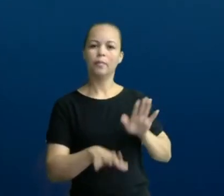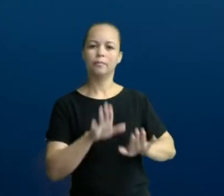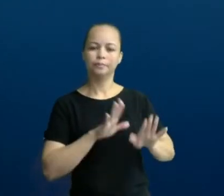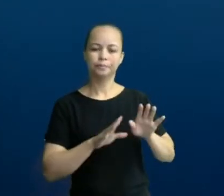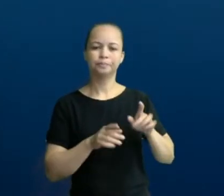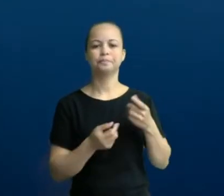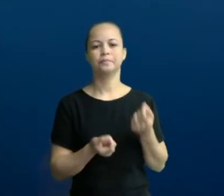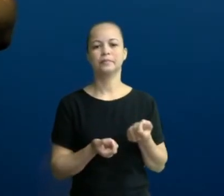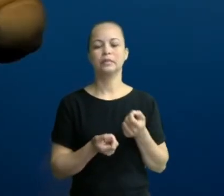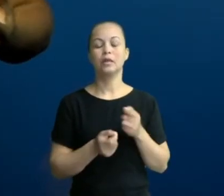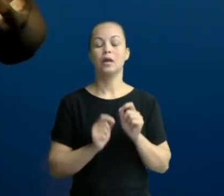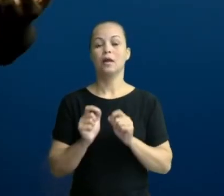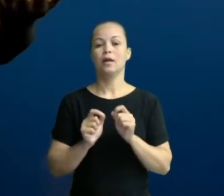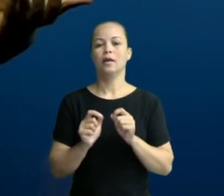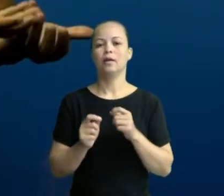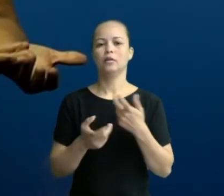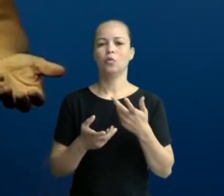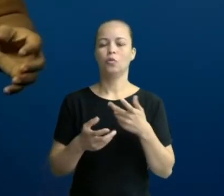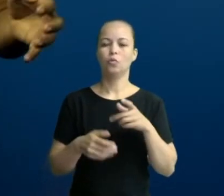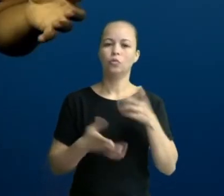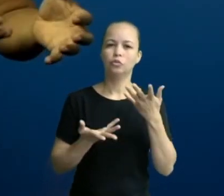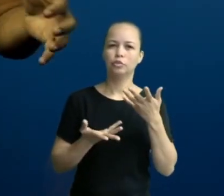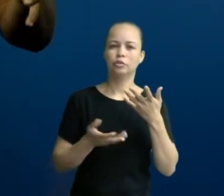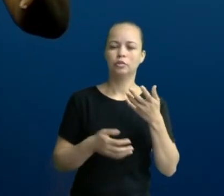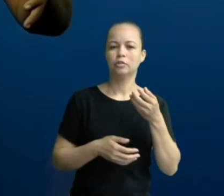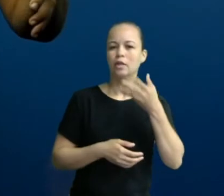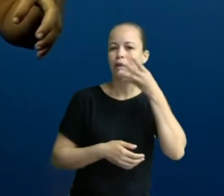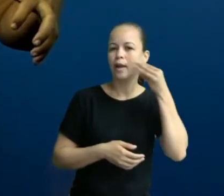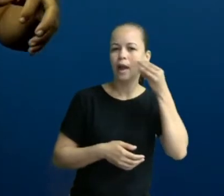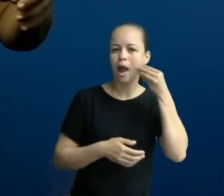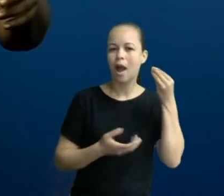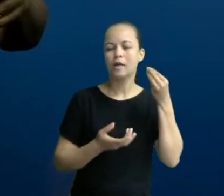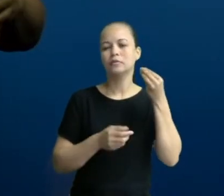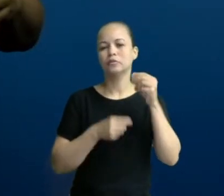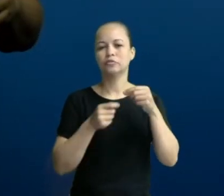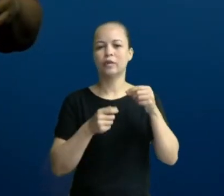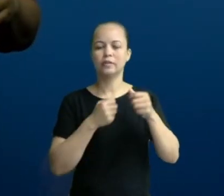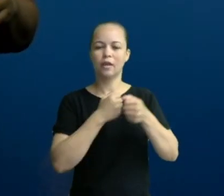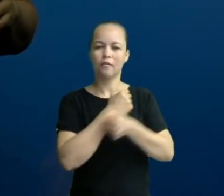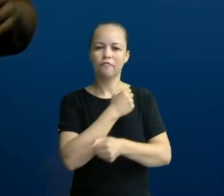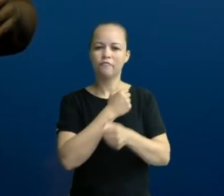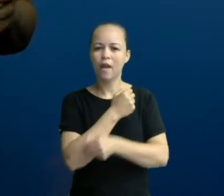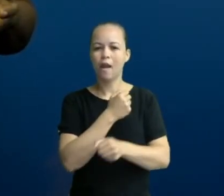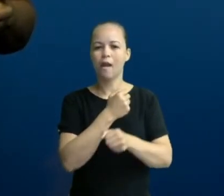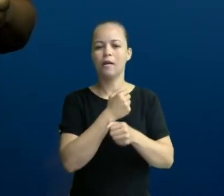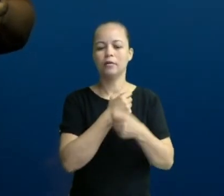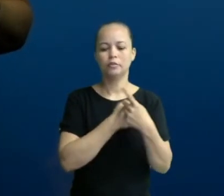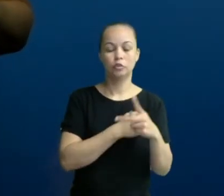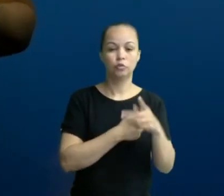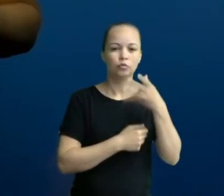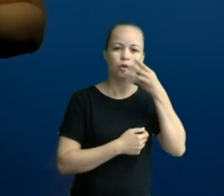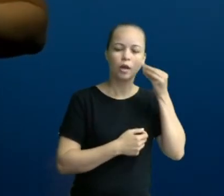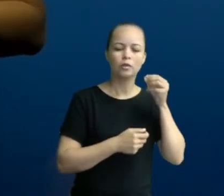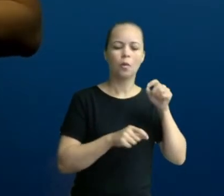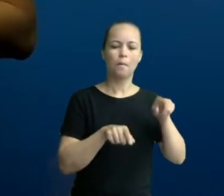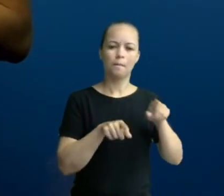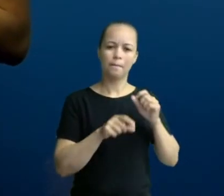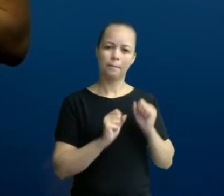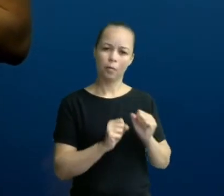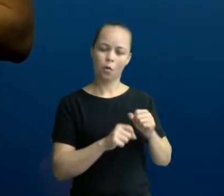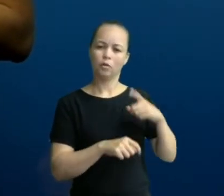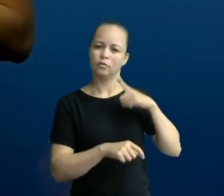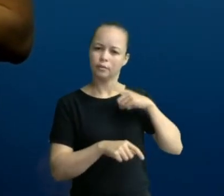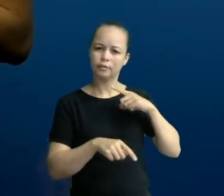eles têm comportamento muito higiênico, geralmente os gatos fazem fezes em ambientes, chegam lá em cobre, mas é porque naquelas fezes pode ter o cisto, pode ter